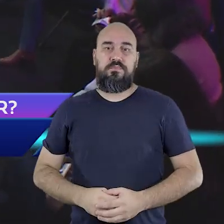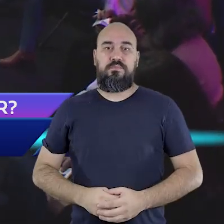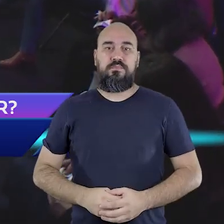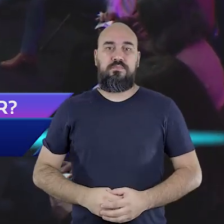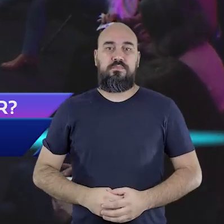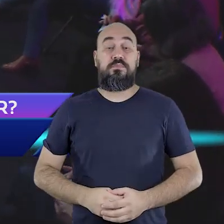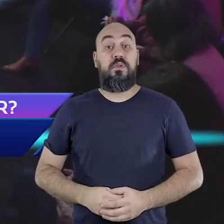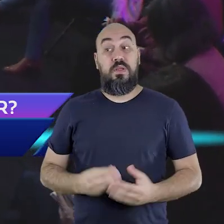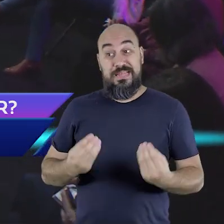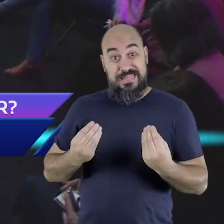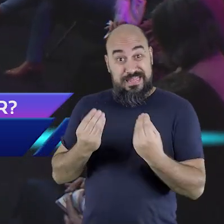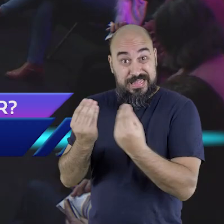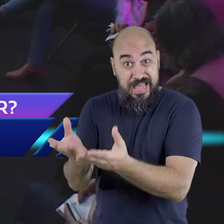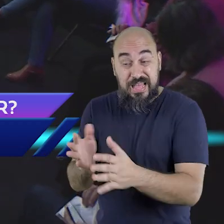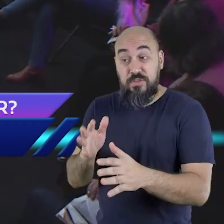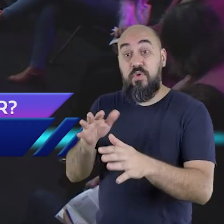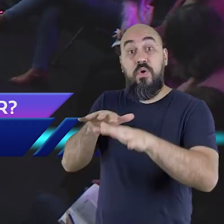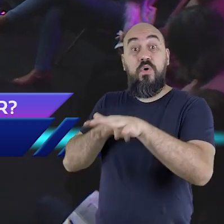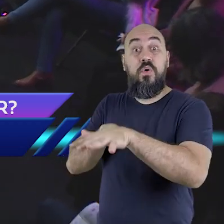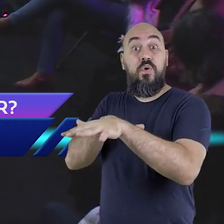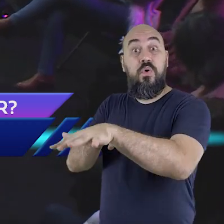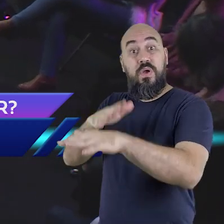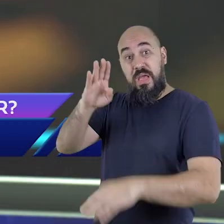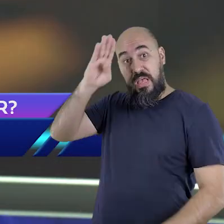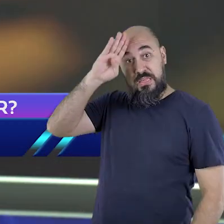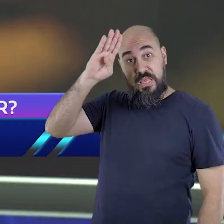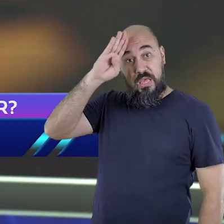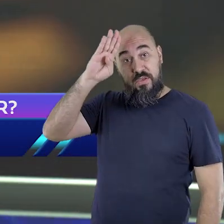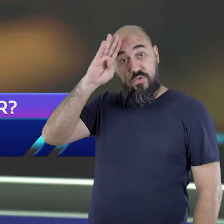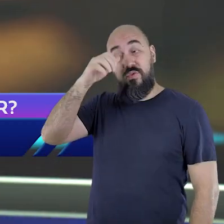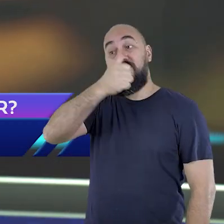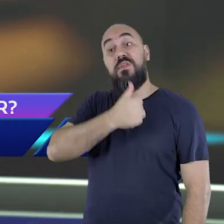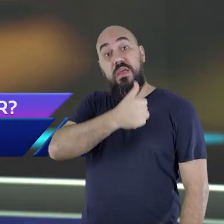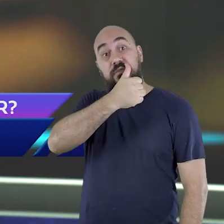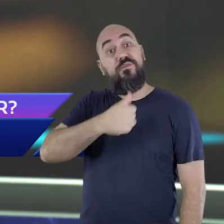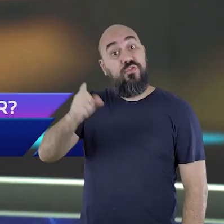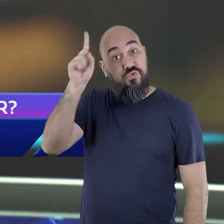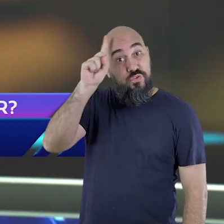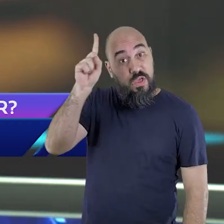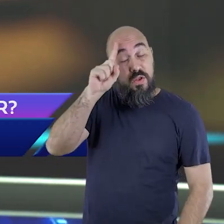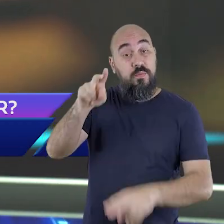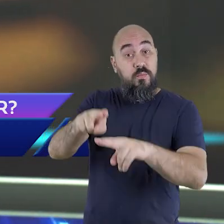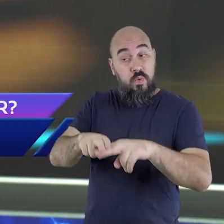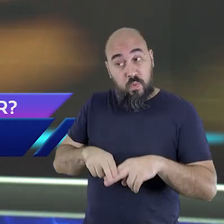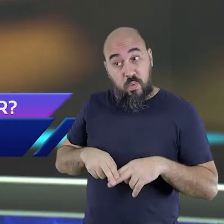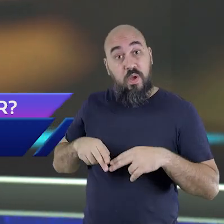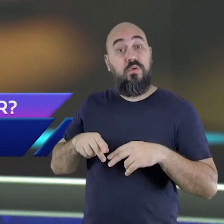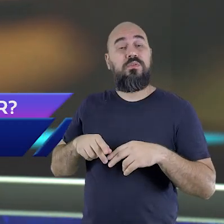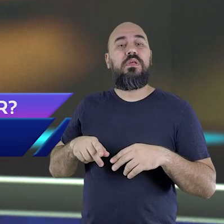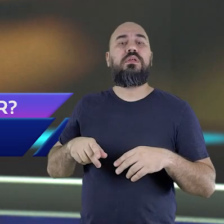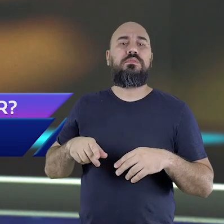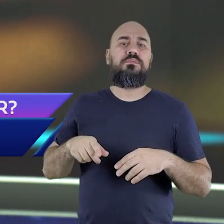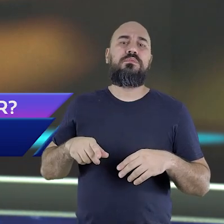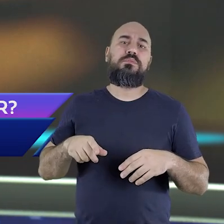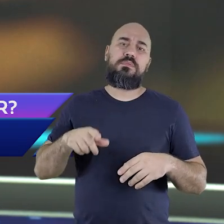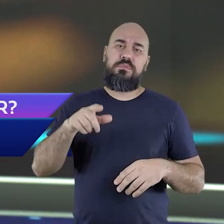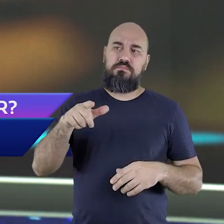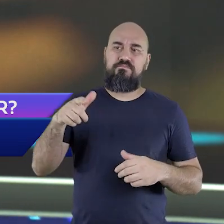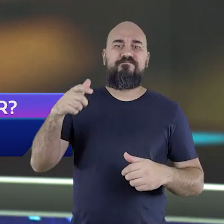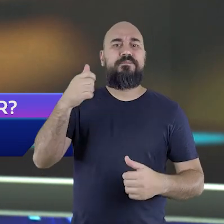exército lhe foi entregue com o sacrifício diário por causa das transgressões e deitou por